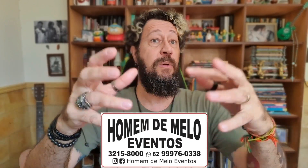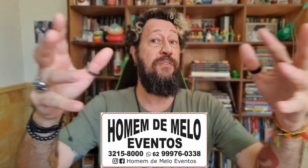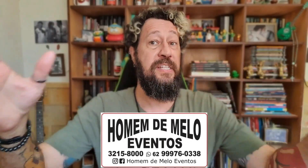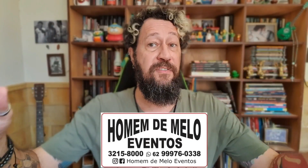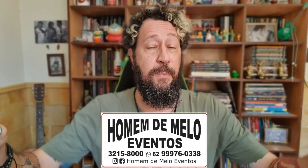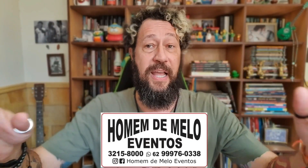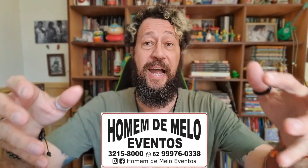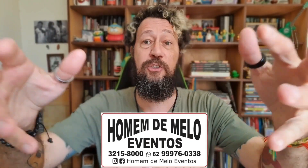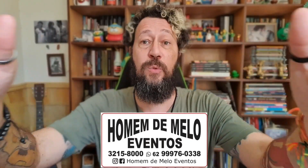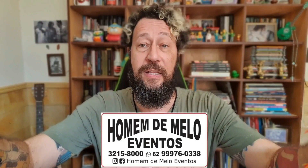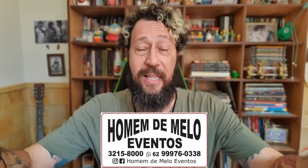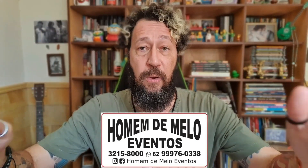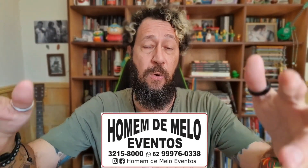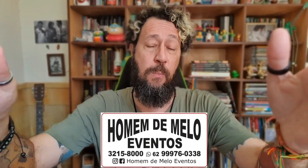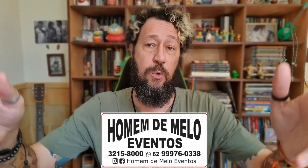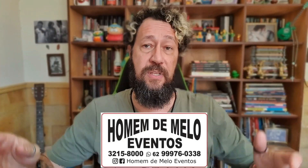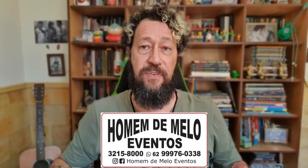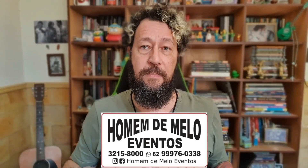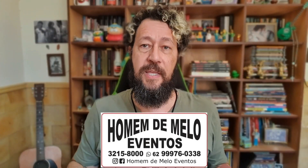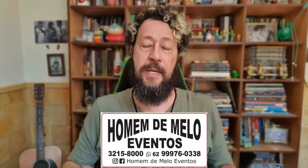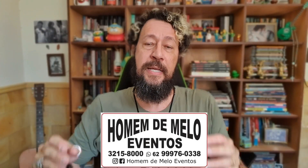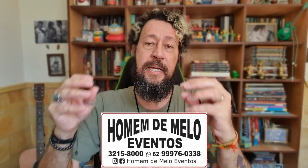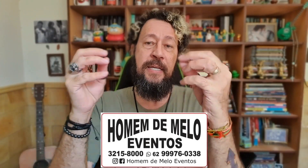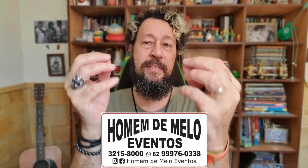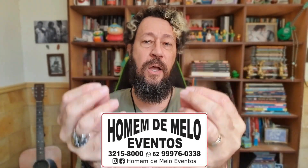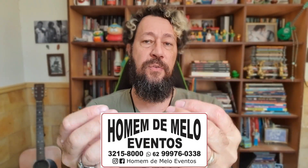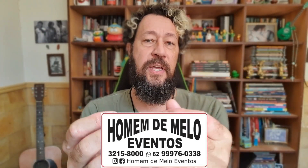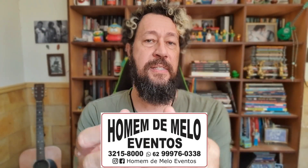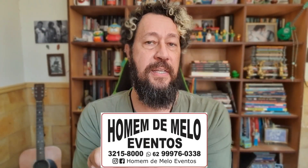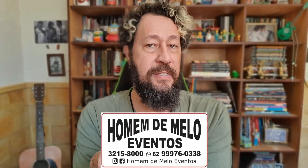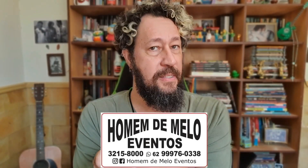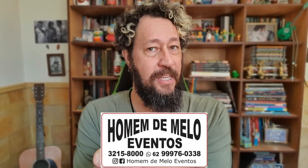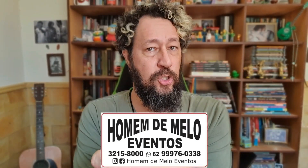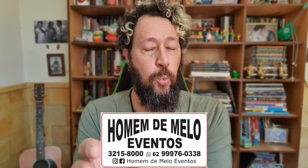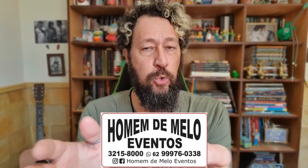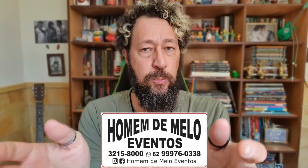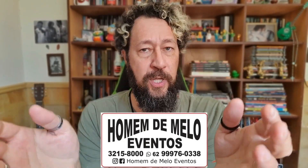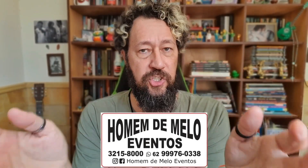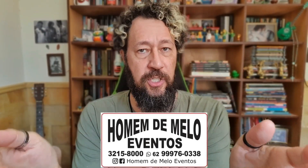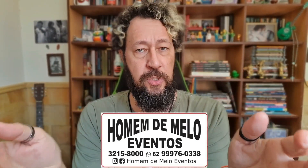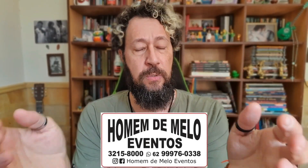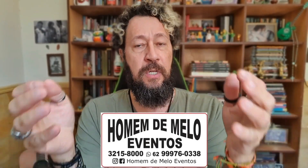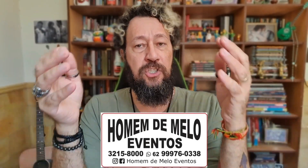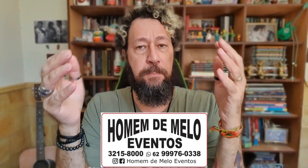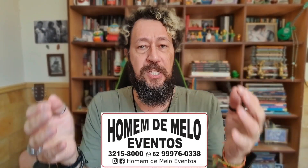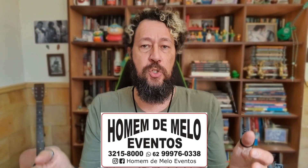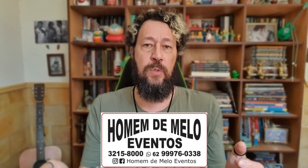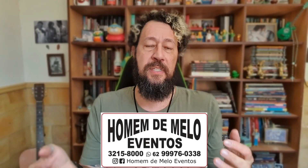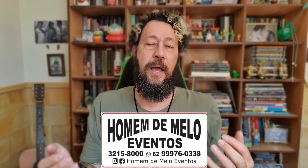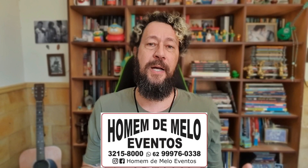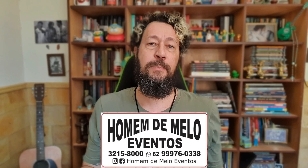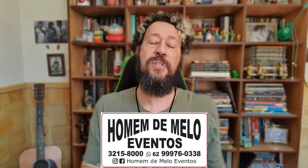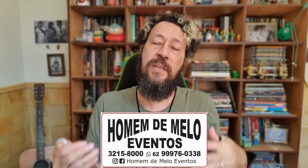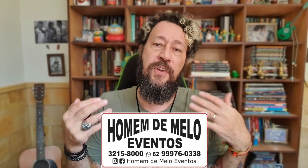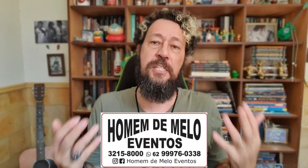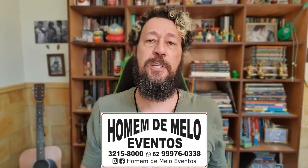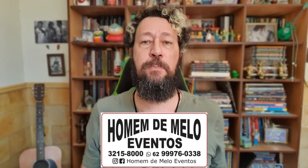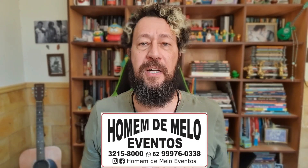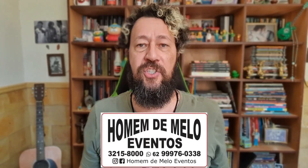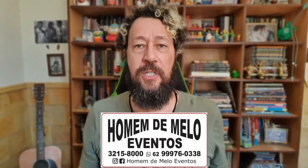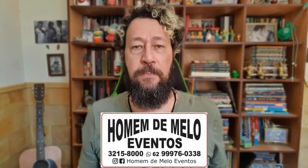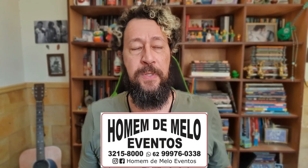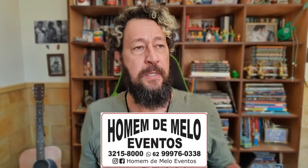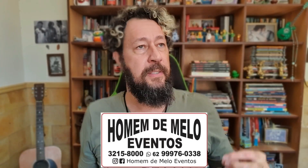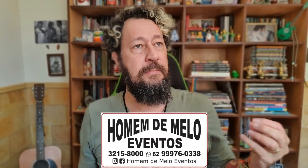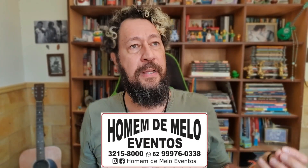de uma festa familiar de um Natal a um almoço em família e talvez esse seja o último registro de pessoas que amamos que infelizmente